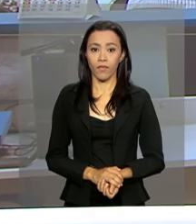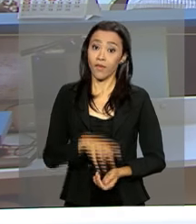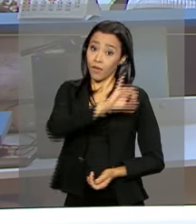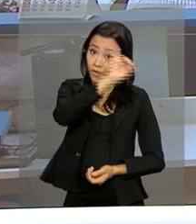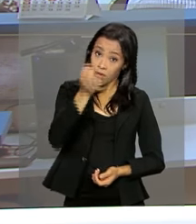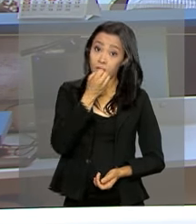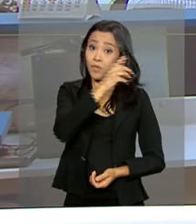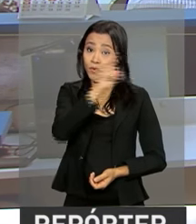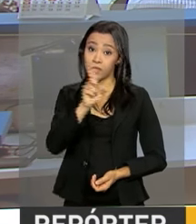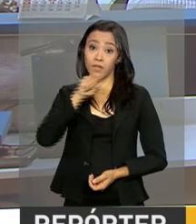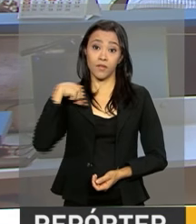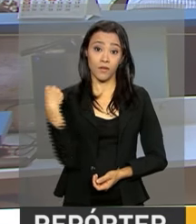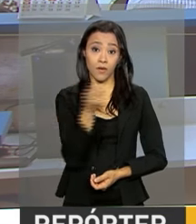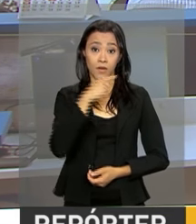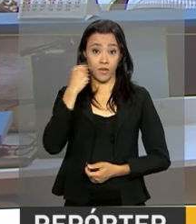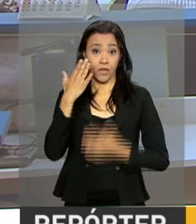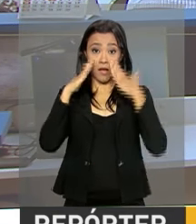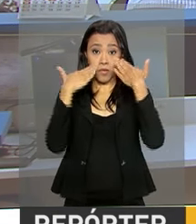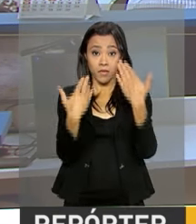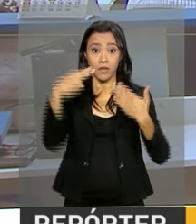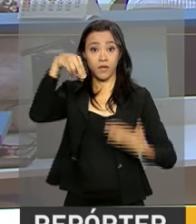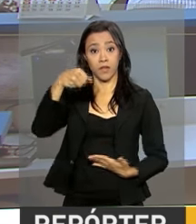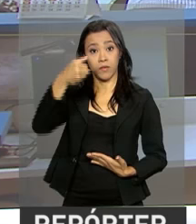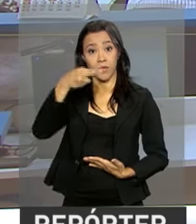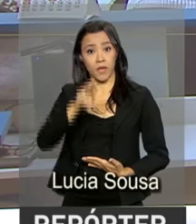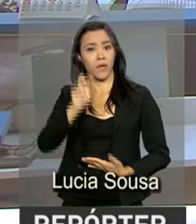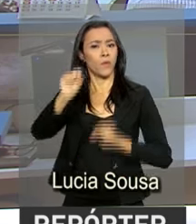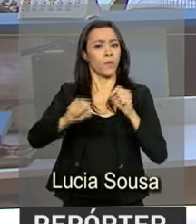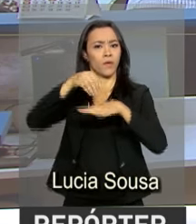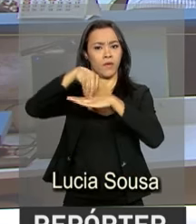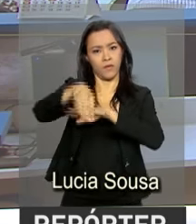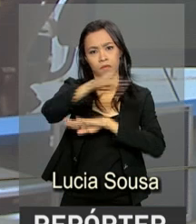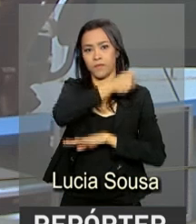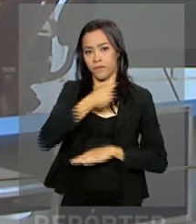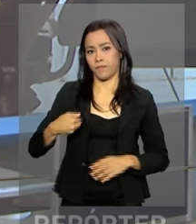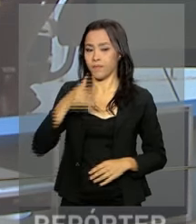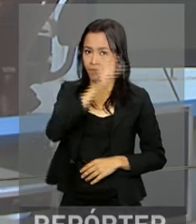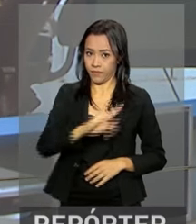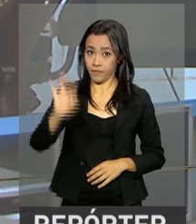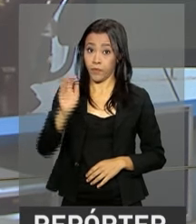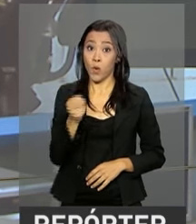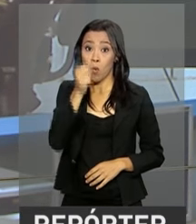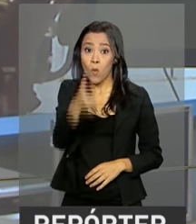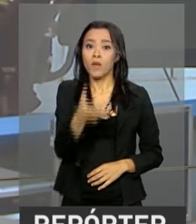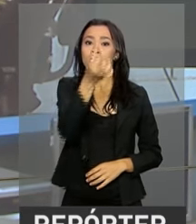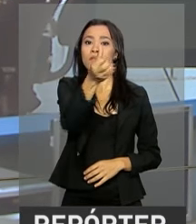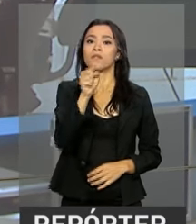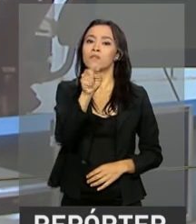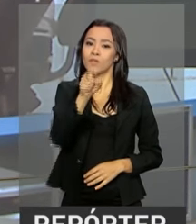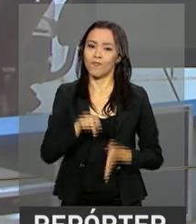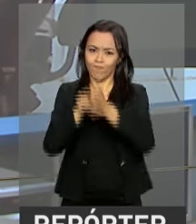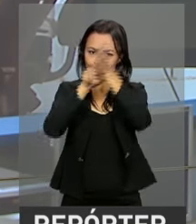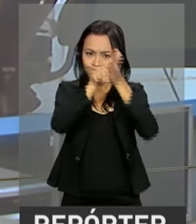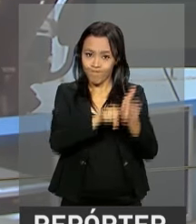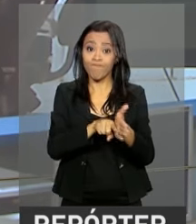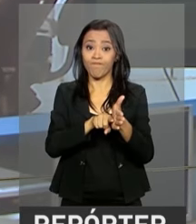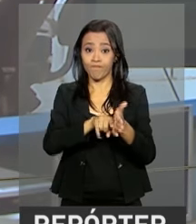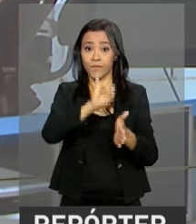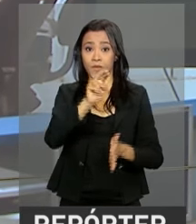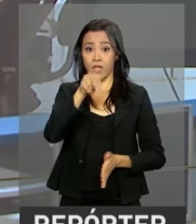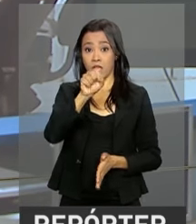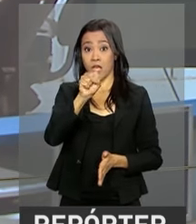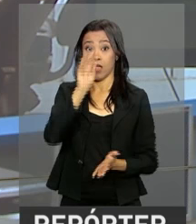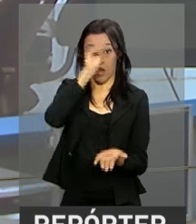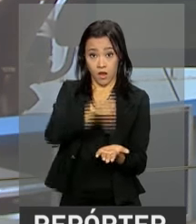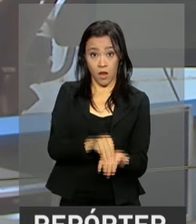Olá, bom dia. Estamos de volta com o repórter NBR e as notícias do governo federal. Quase 6 mil perícias do INSS agendadas